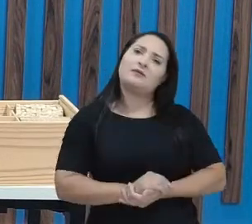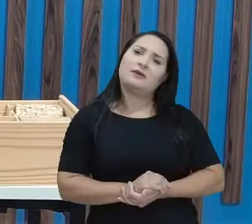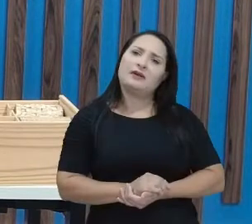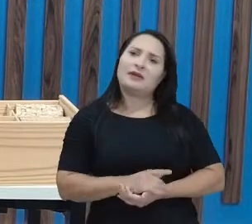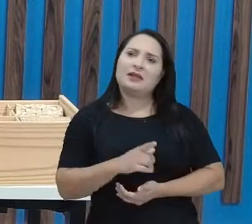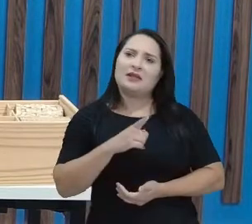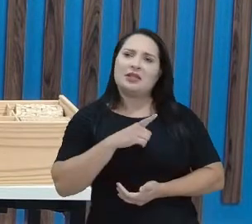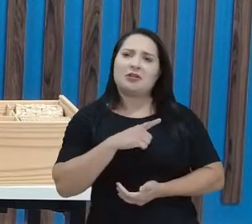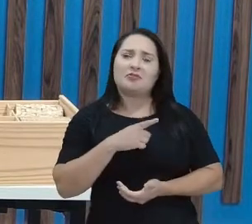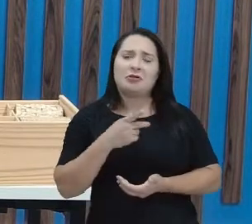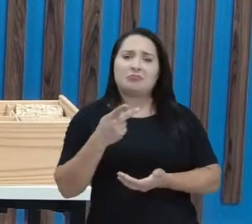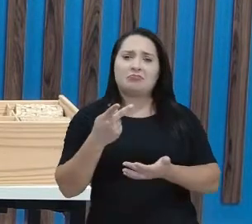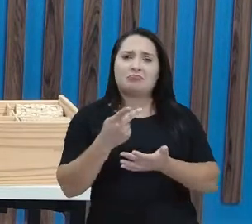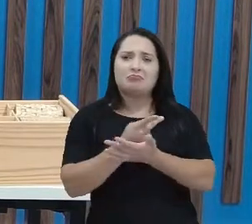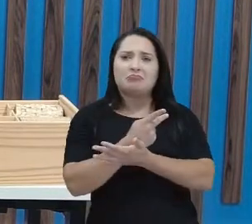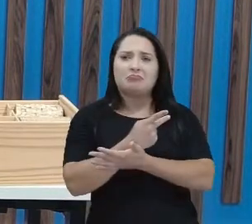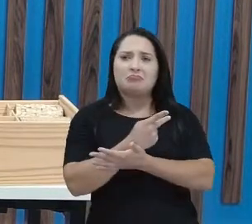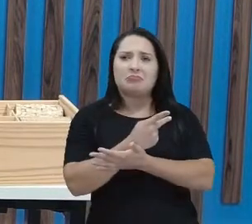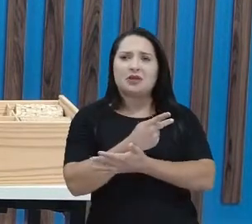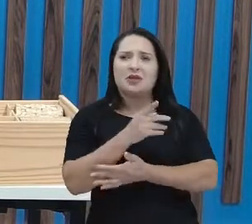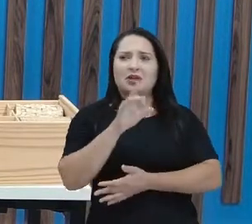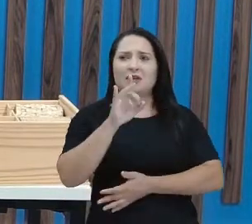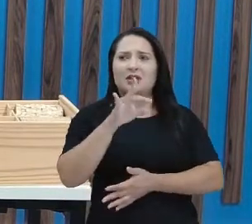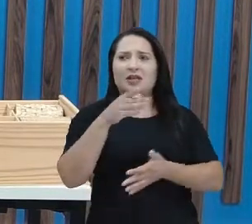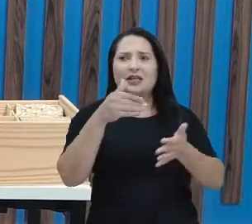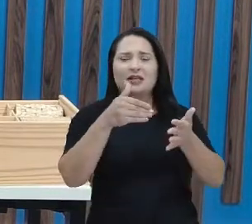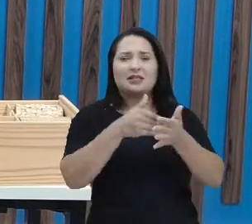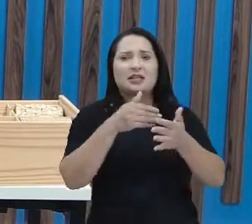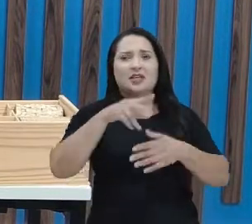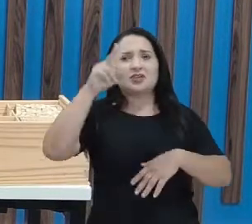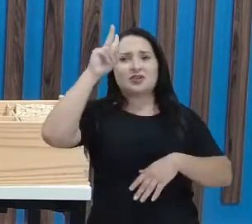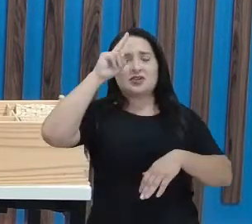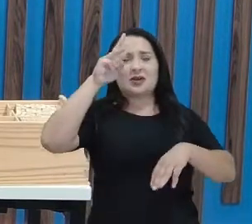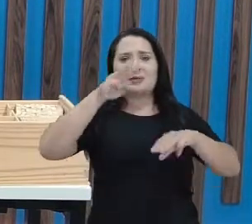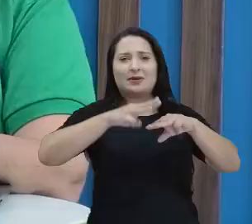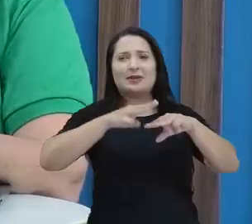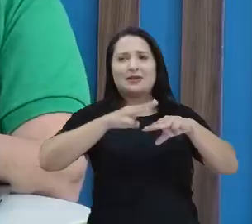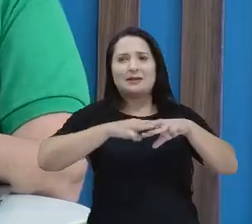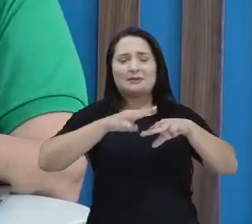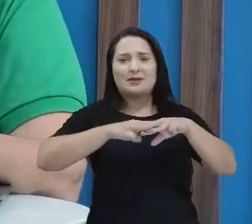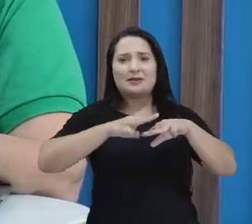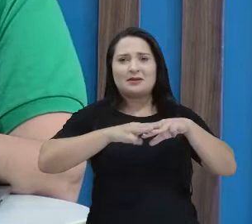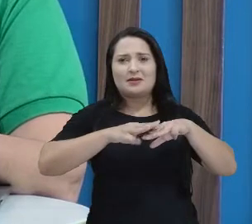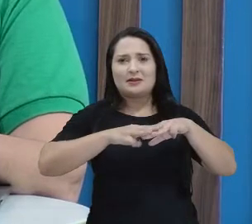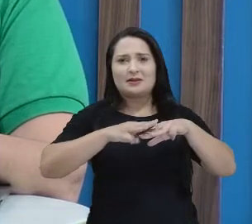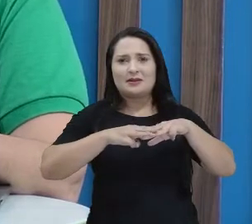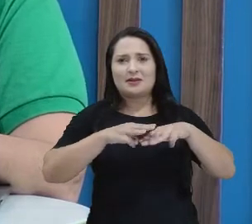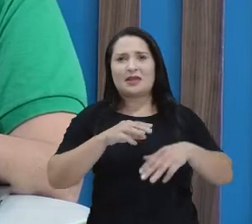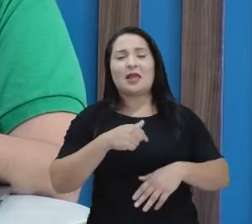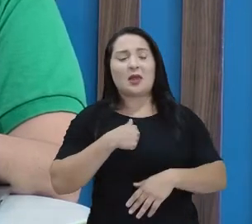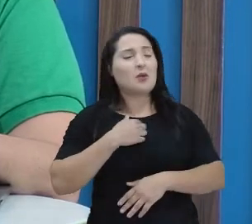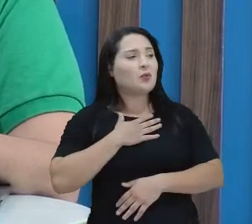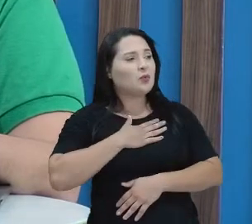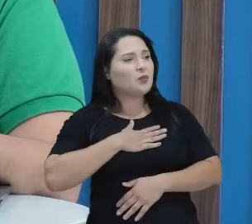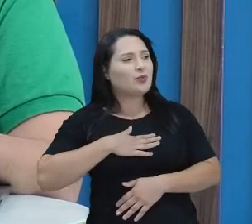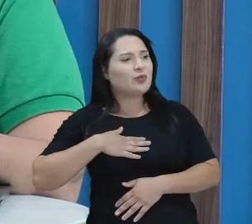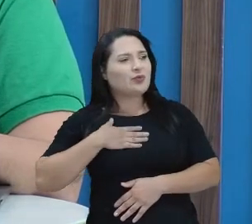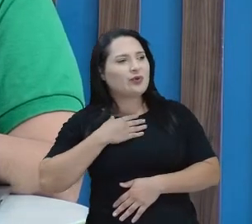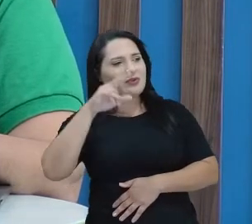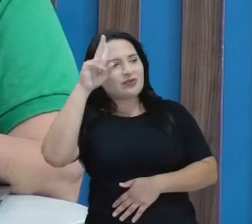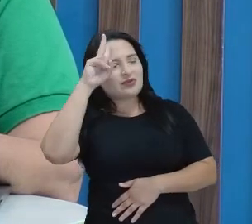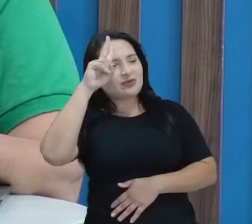meu. Ai. Era só até histórias matemáticas. Mas já gostei, histórias matemáticas. Olha aí, a gente